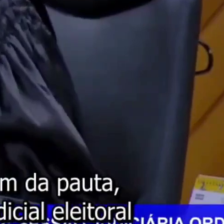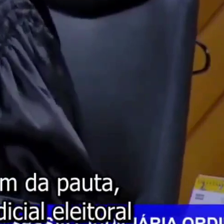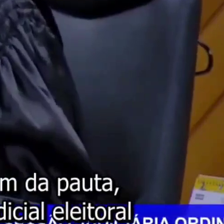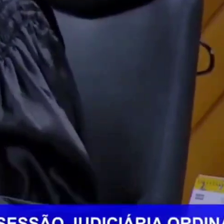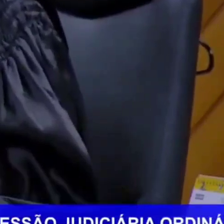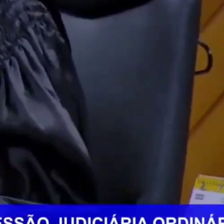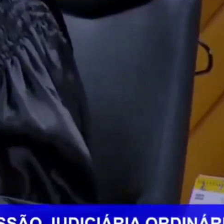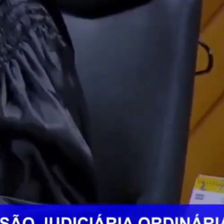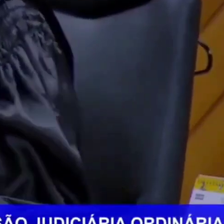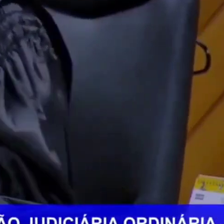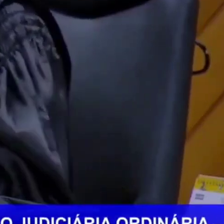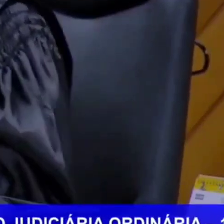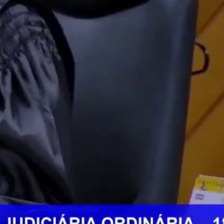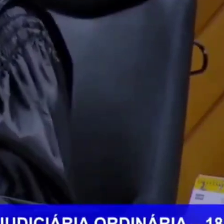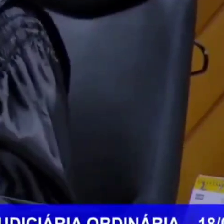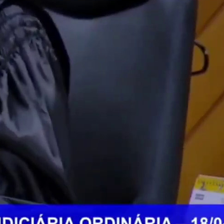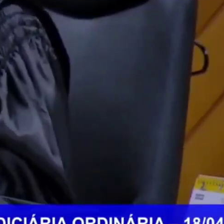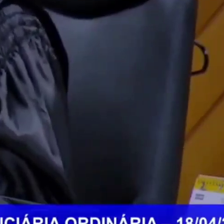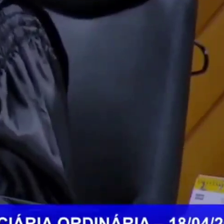judicial eleitoral número